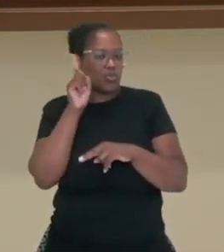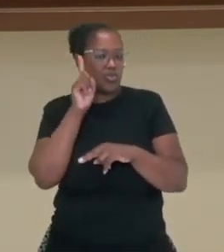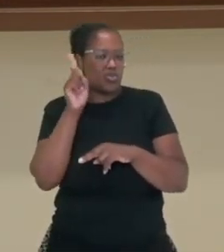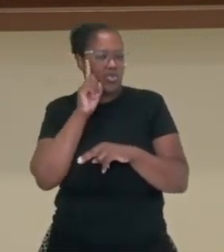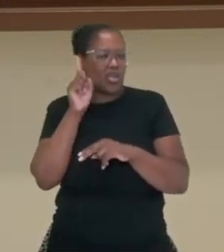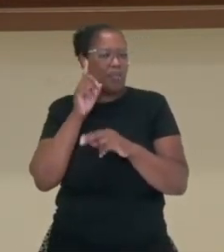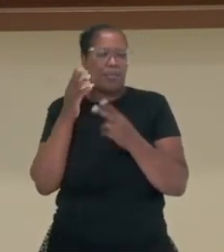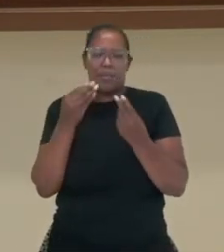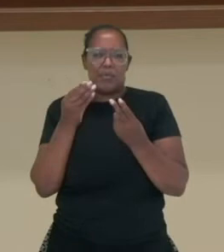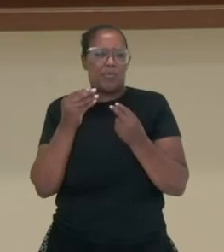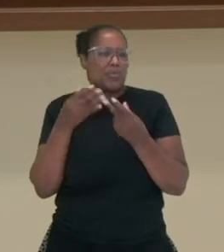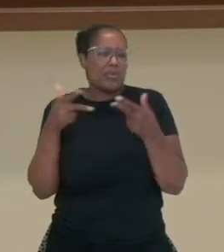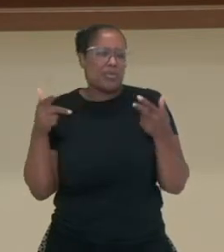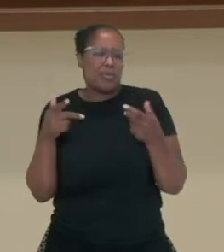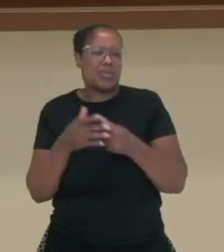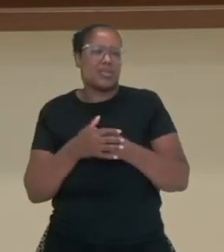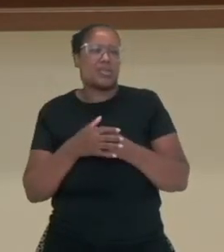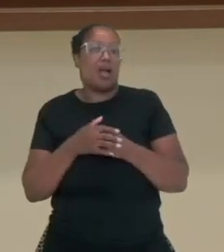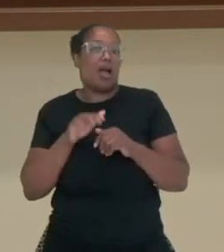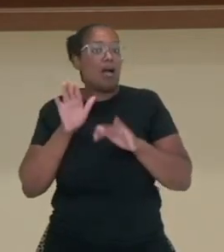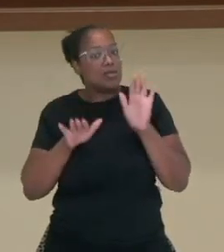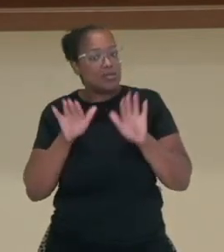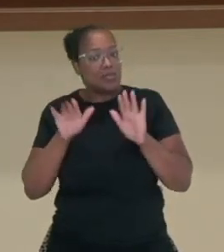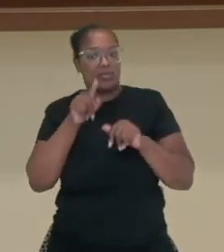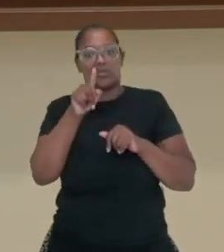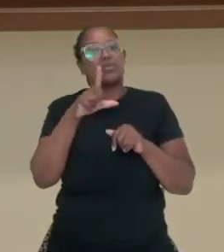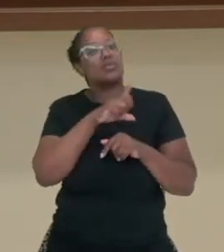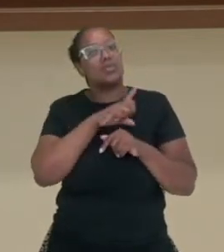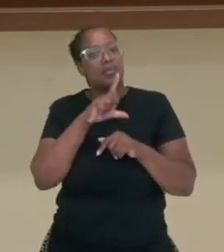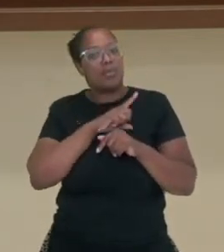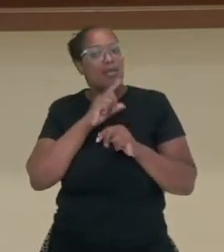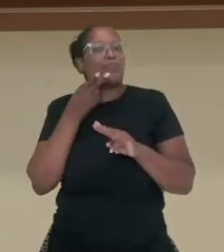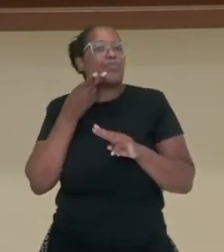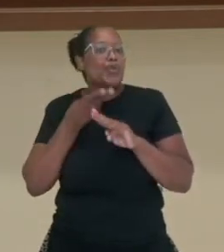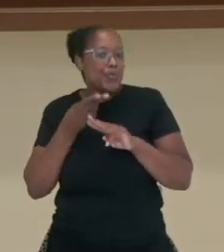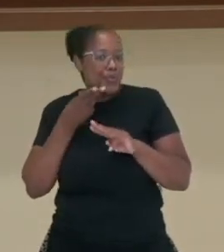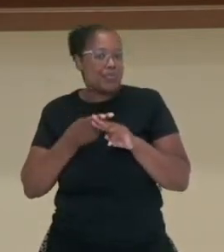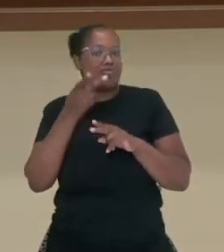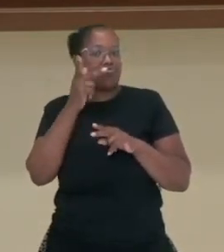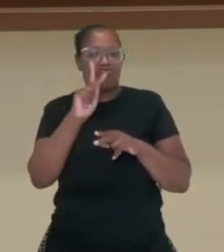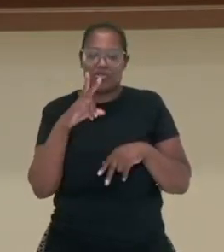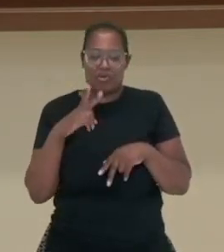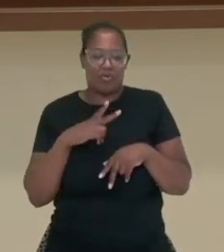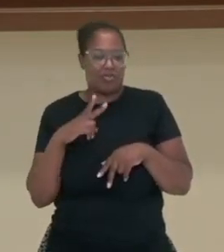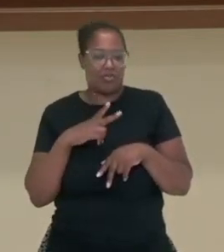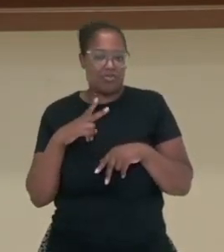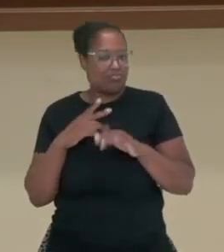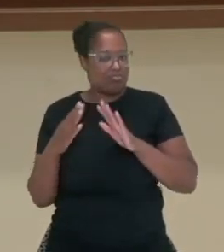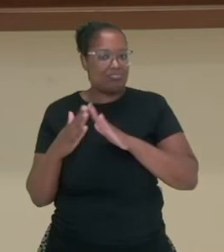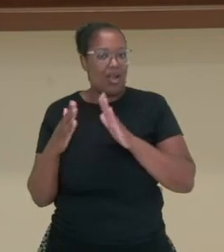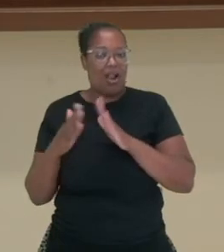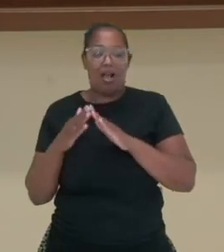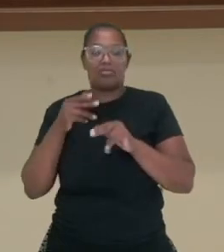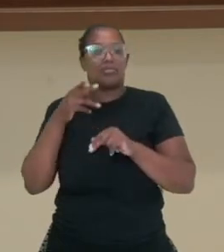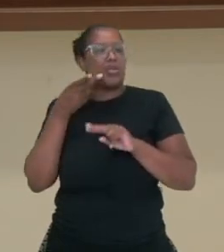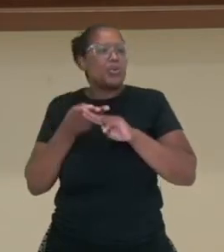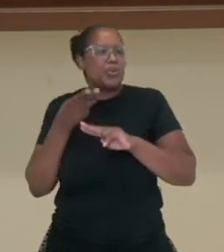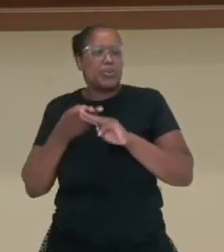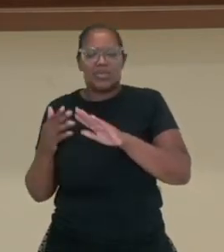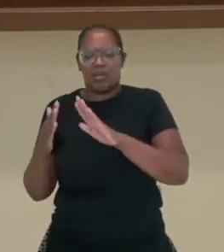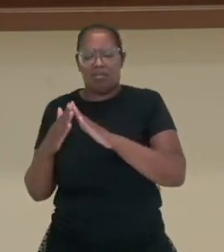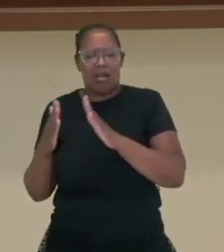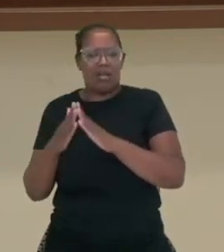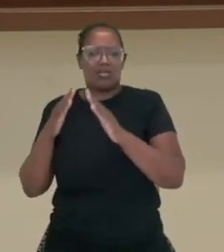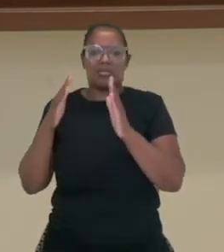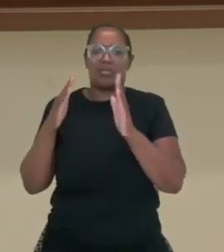e diferentes usos. Talvez você também esteja usando o seu, né? Na escola, em